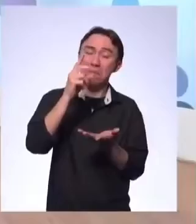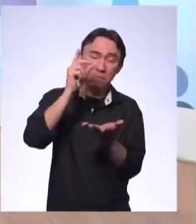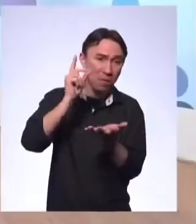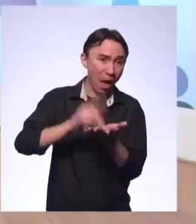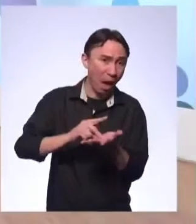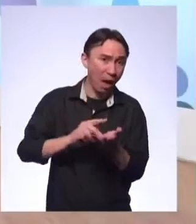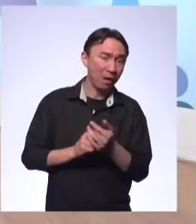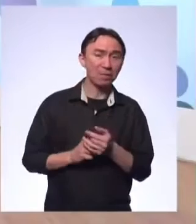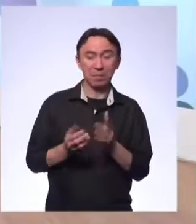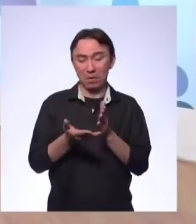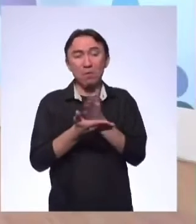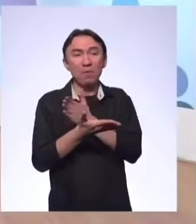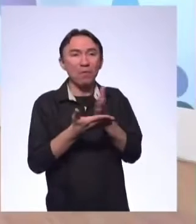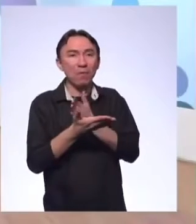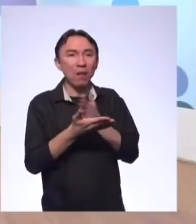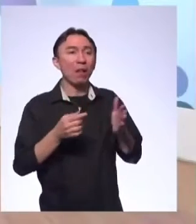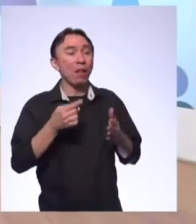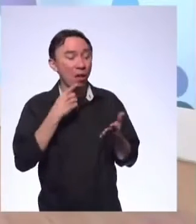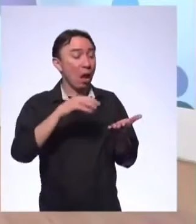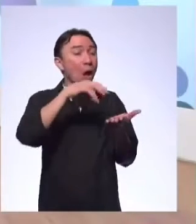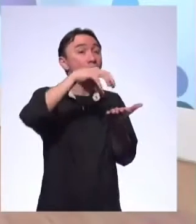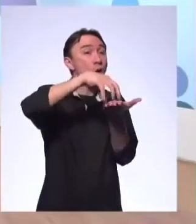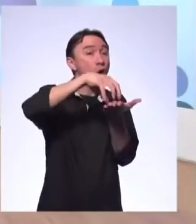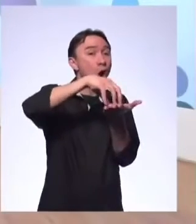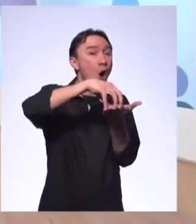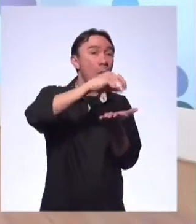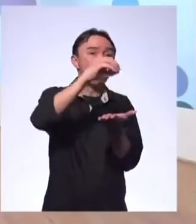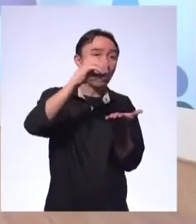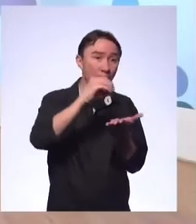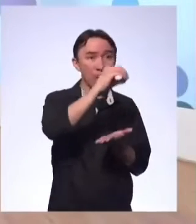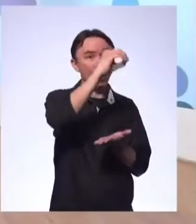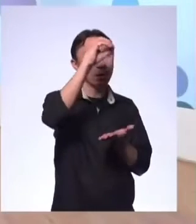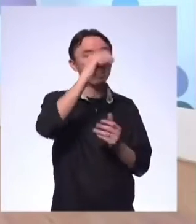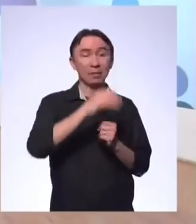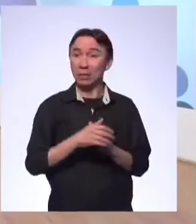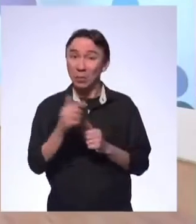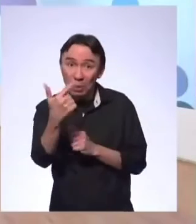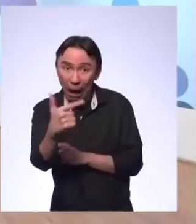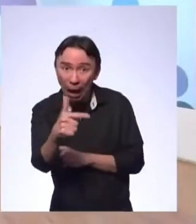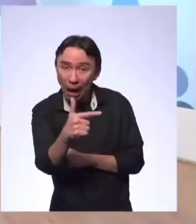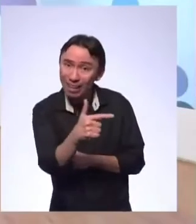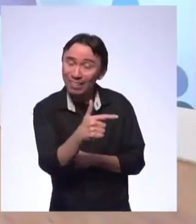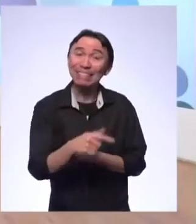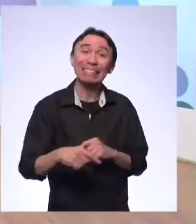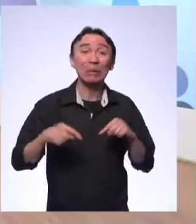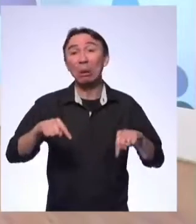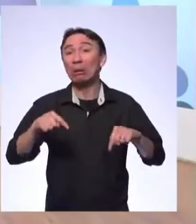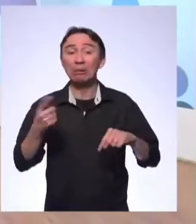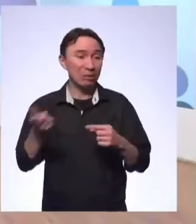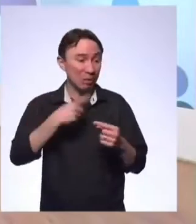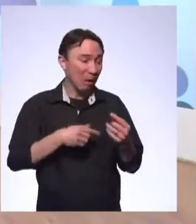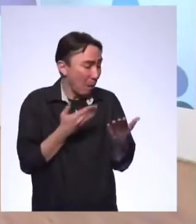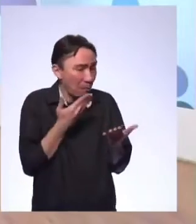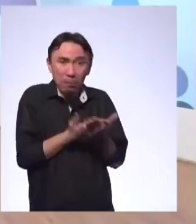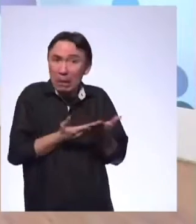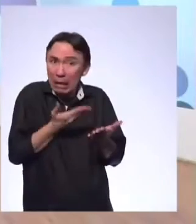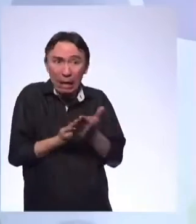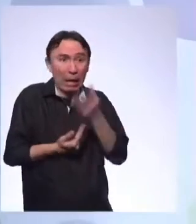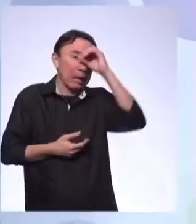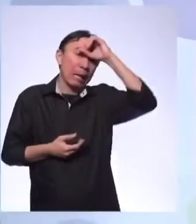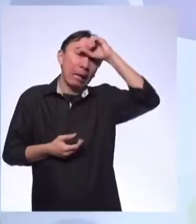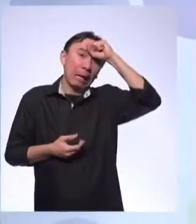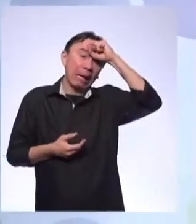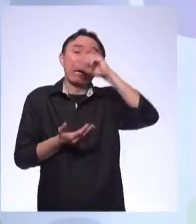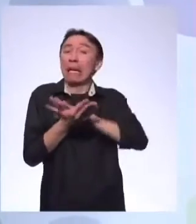ele não teríamos ver o conteúdo ele então pegou sem a eles estão pegando que eu falei né Isso é esperto né